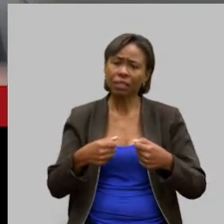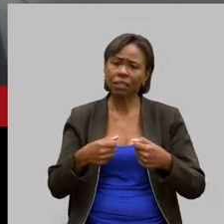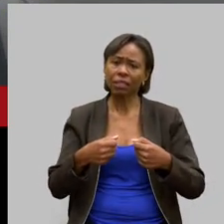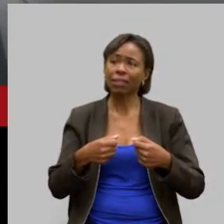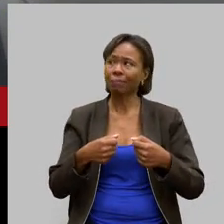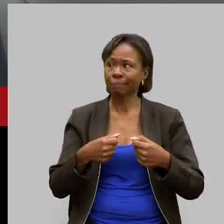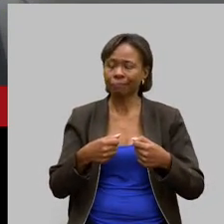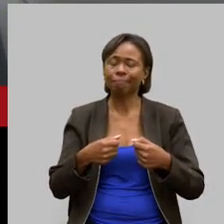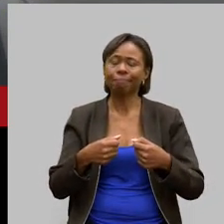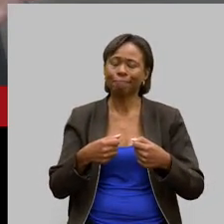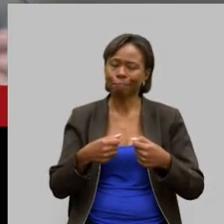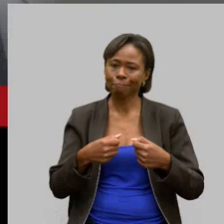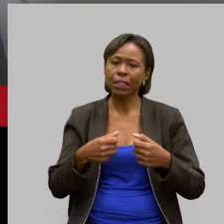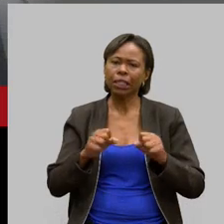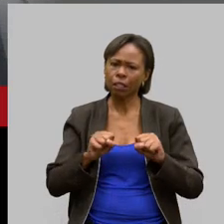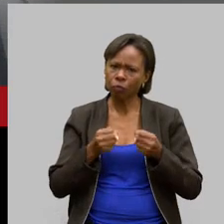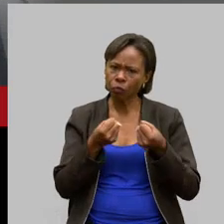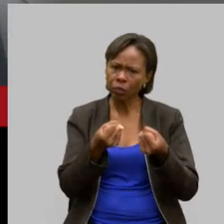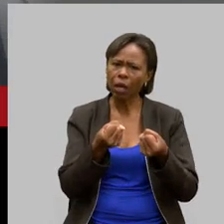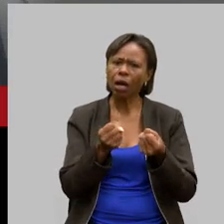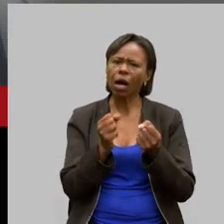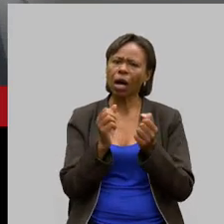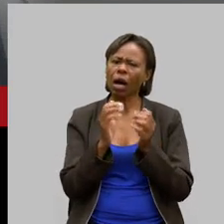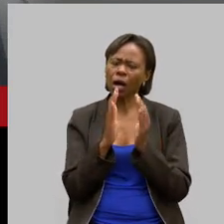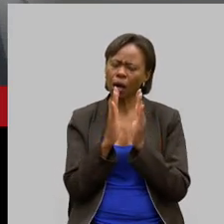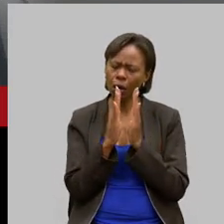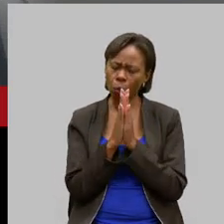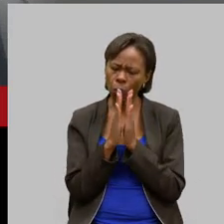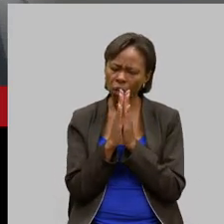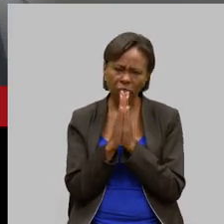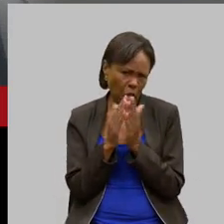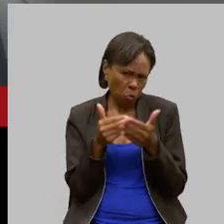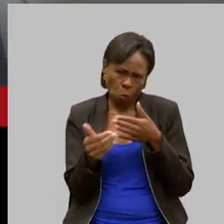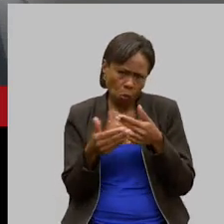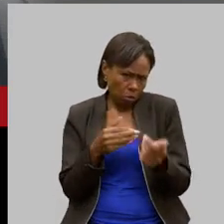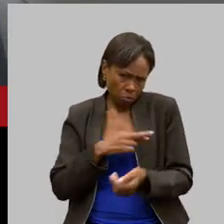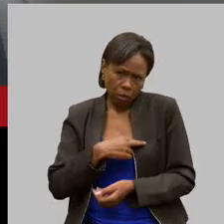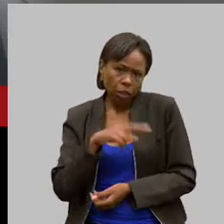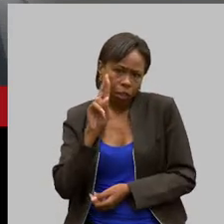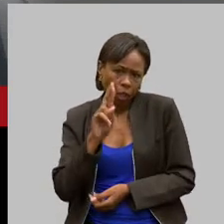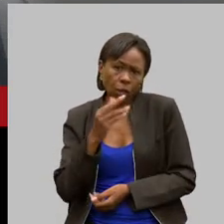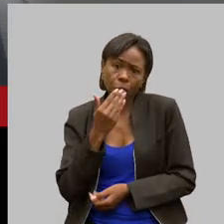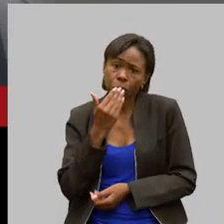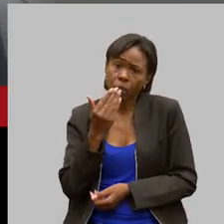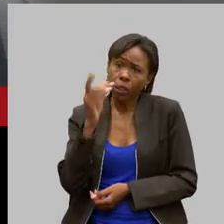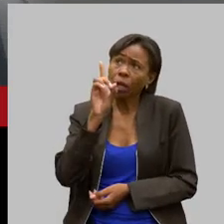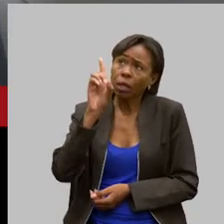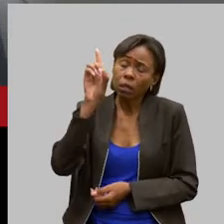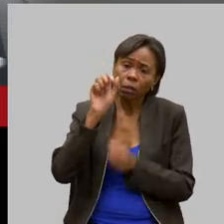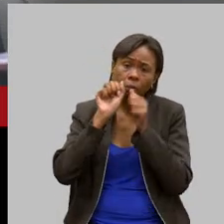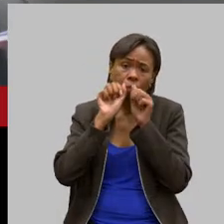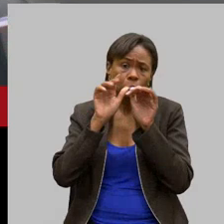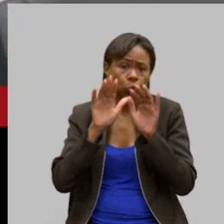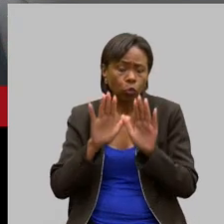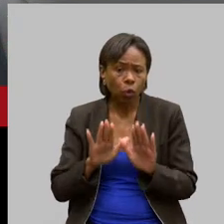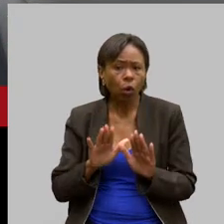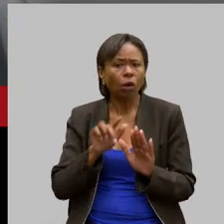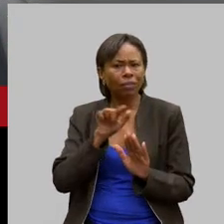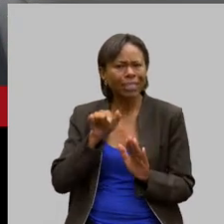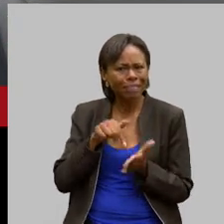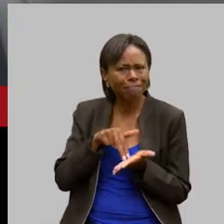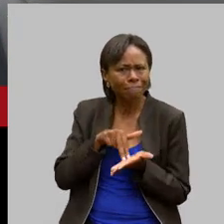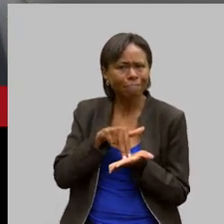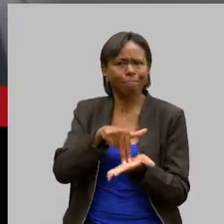rezar né independente da religião pedir a Deus que abençoe que vocês continuem firmes no